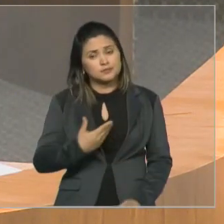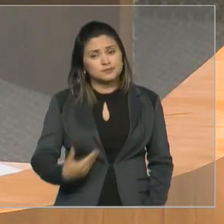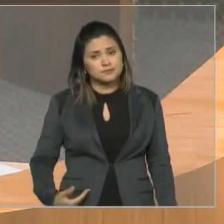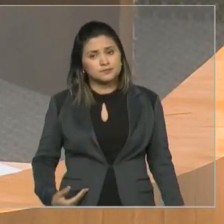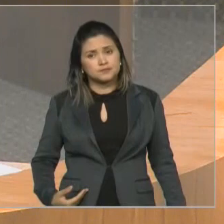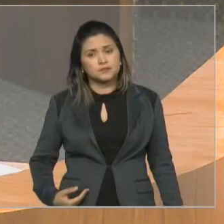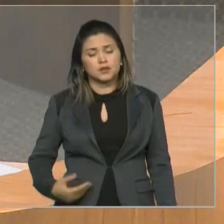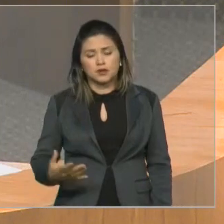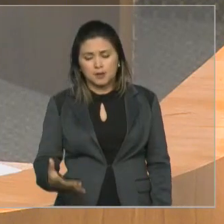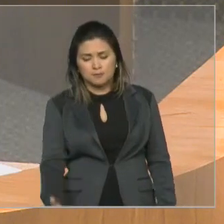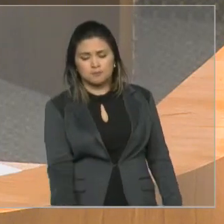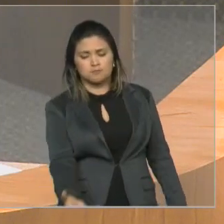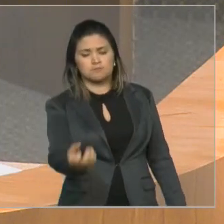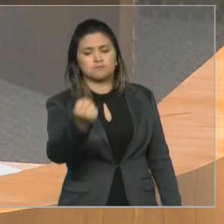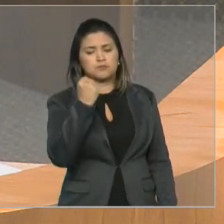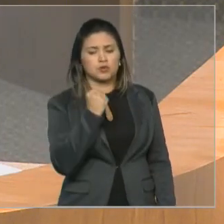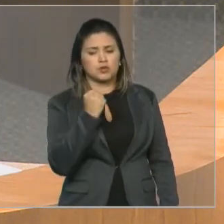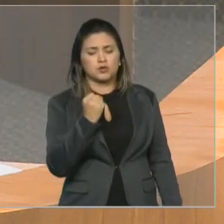mesmo tentando atenuar,